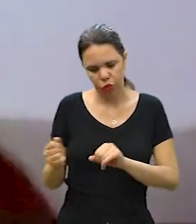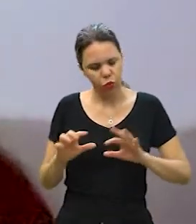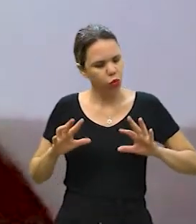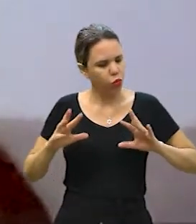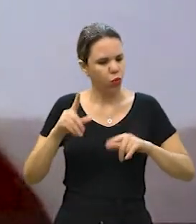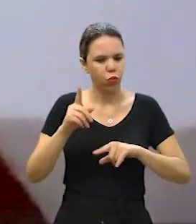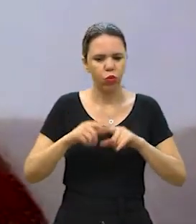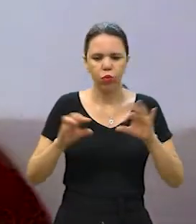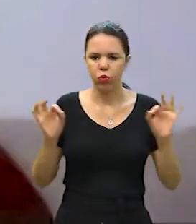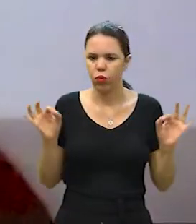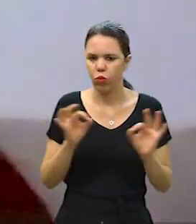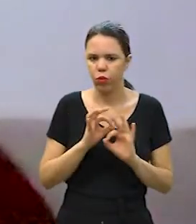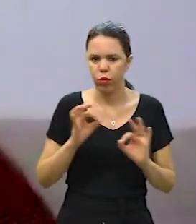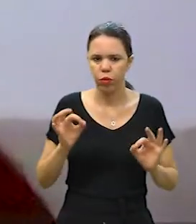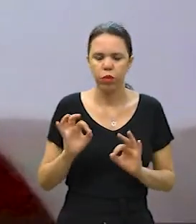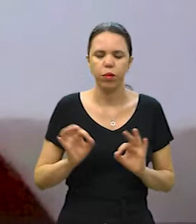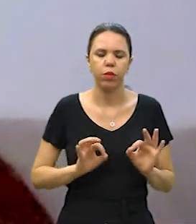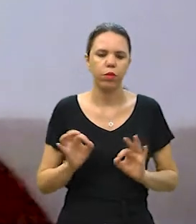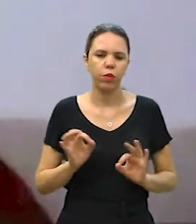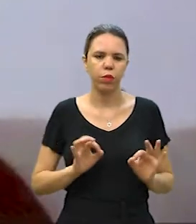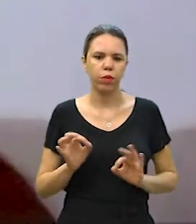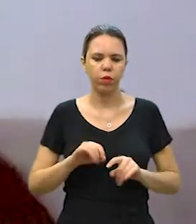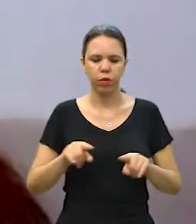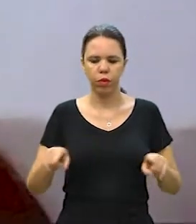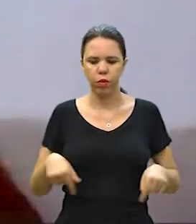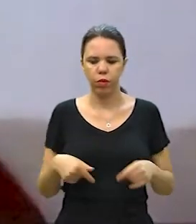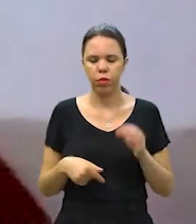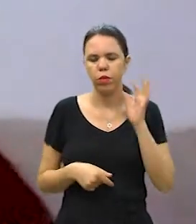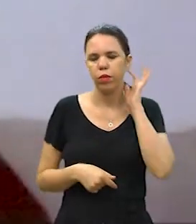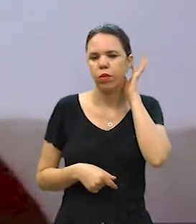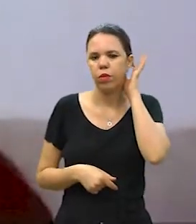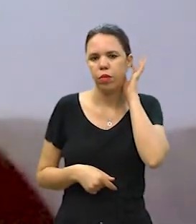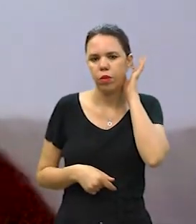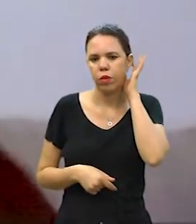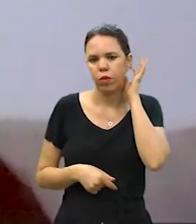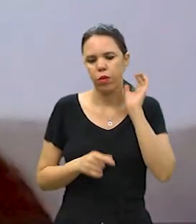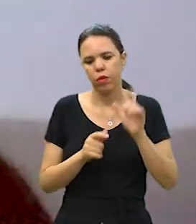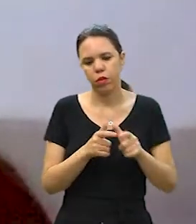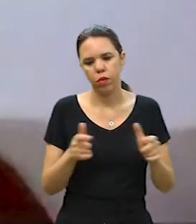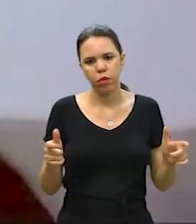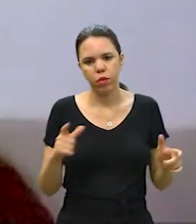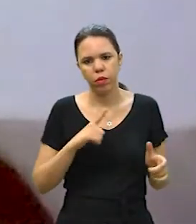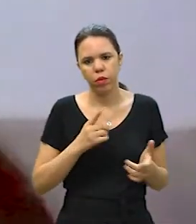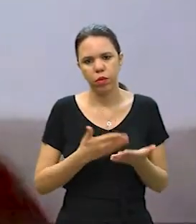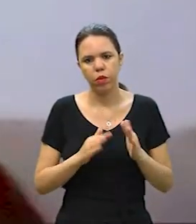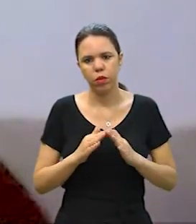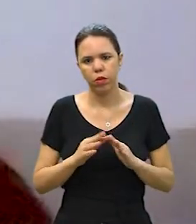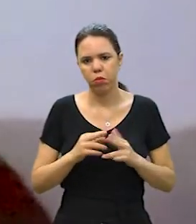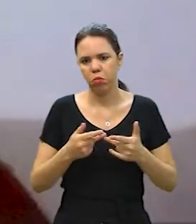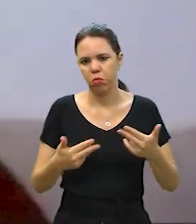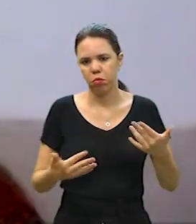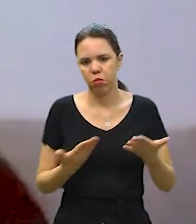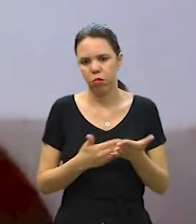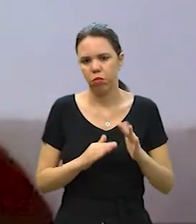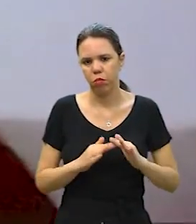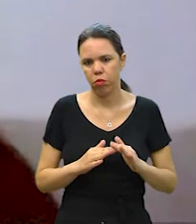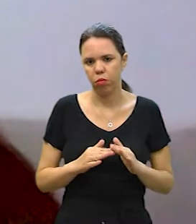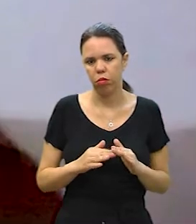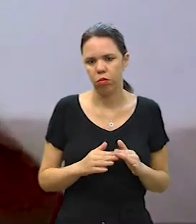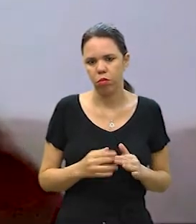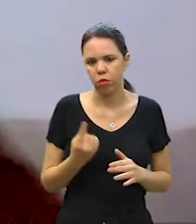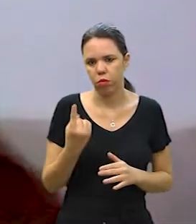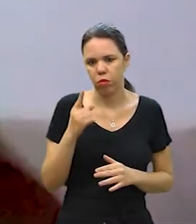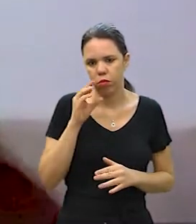os equipamentos em ordem, em todas as salas. Então, aumentou. Tinham escolas, várias escolas, com